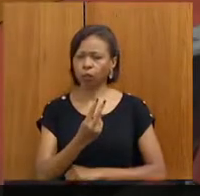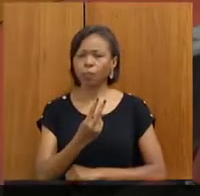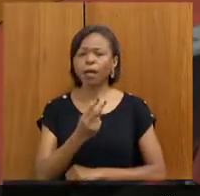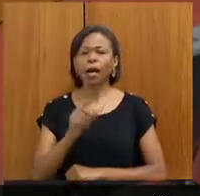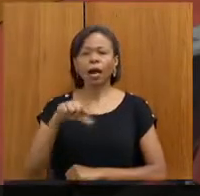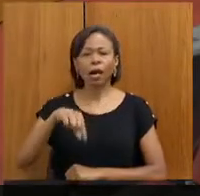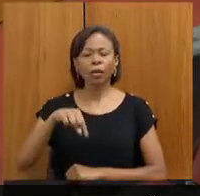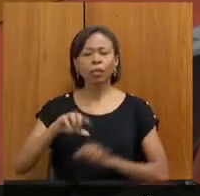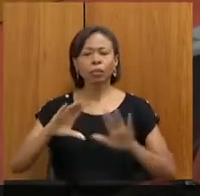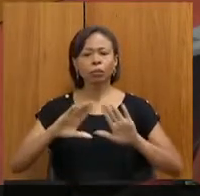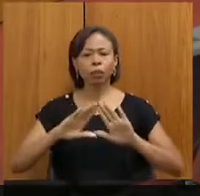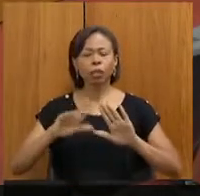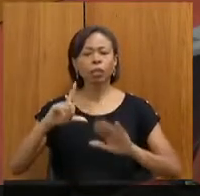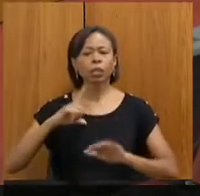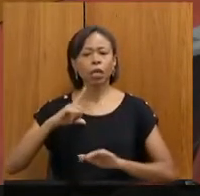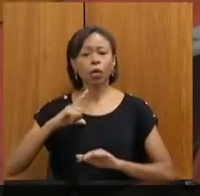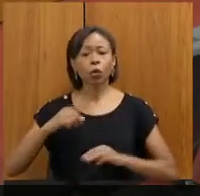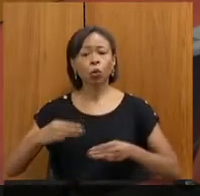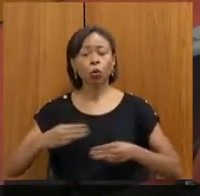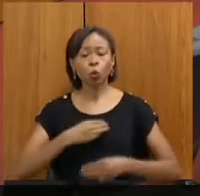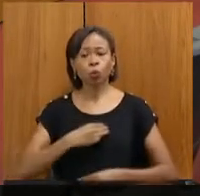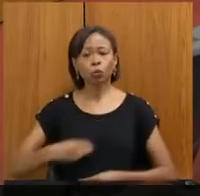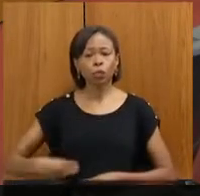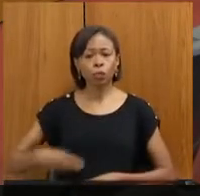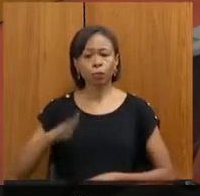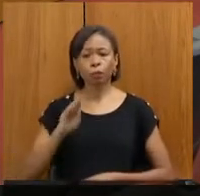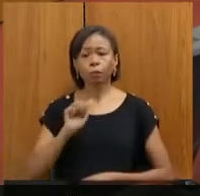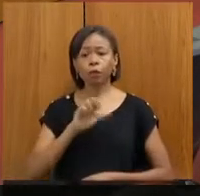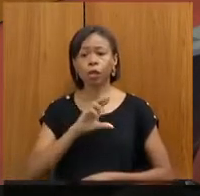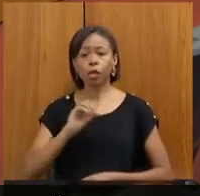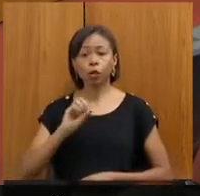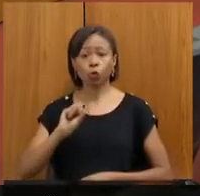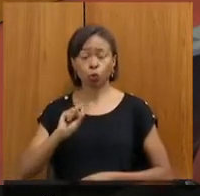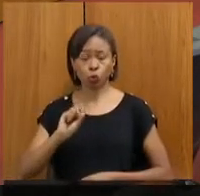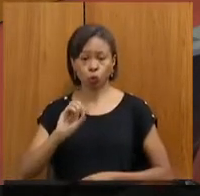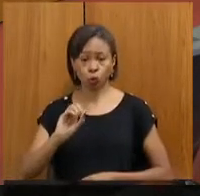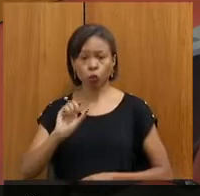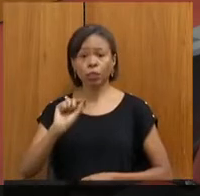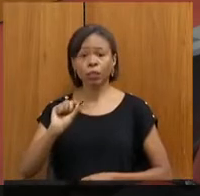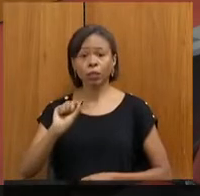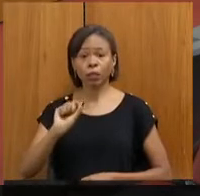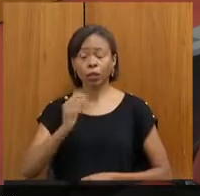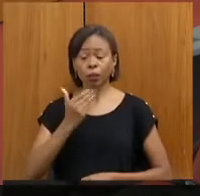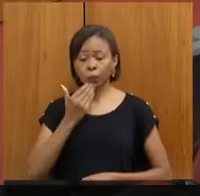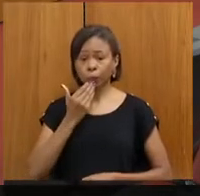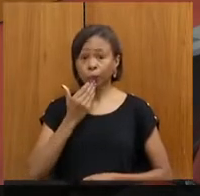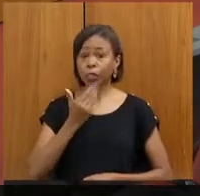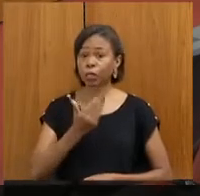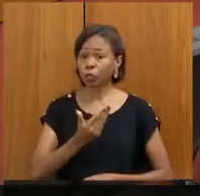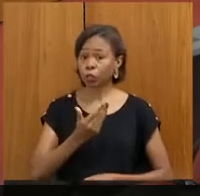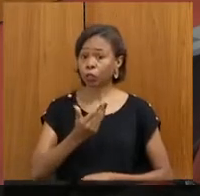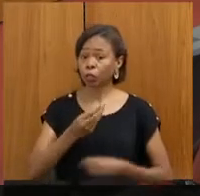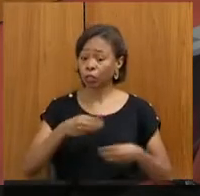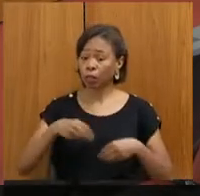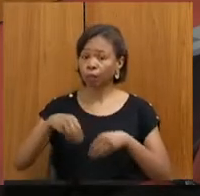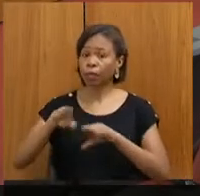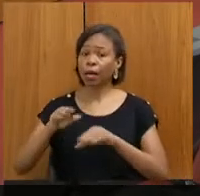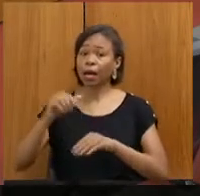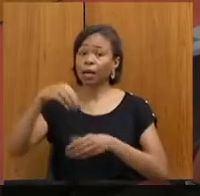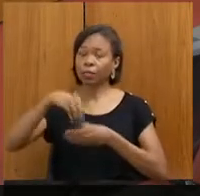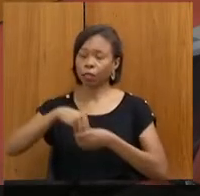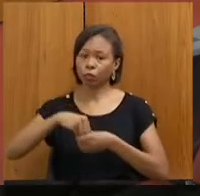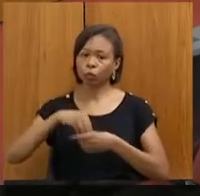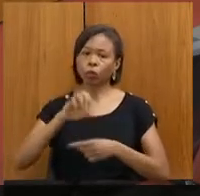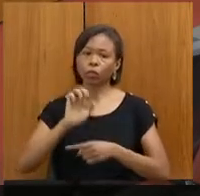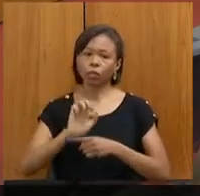demanda do ministro Barroso no sentido de explicitar nos próximos seis meses com encaminhamento desse processo dentro do Estado de Minas